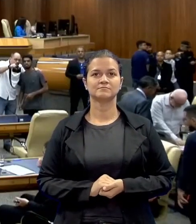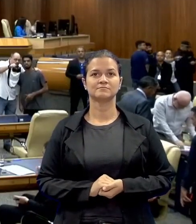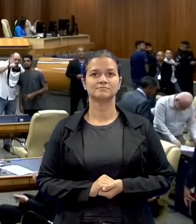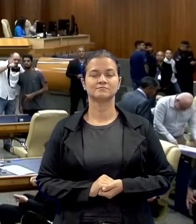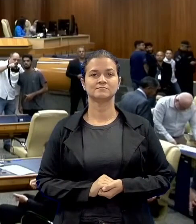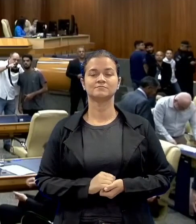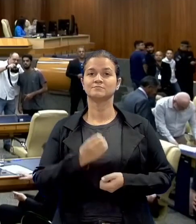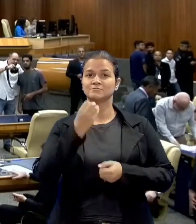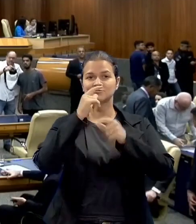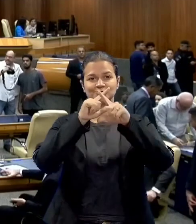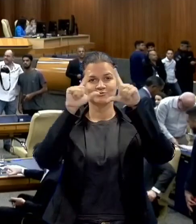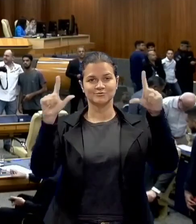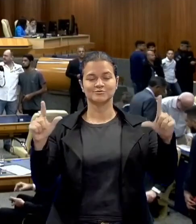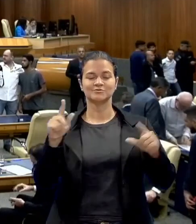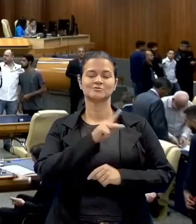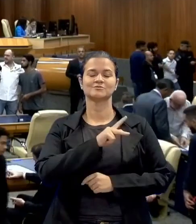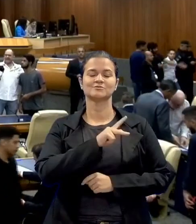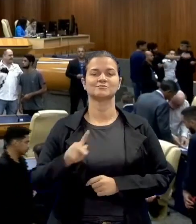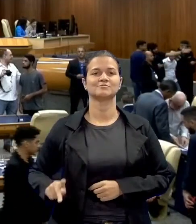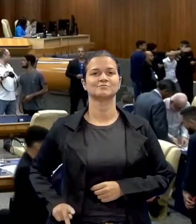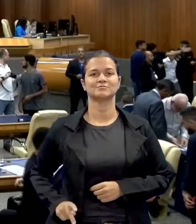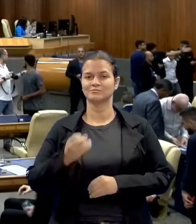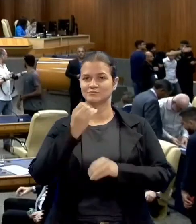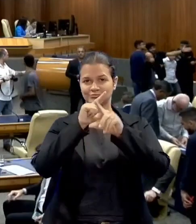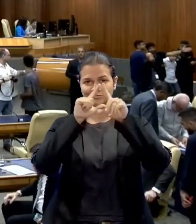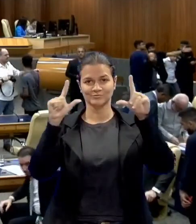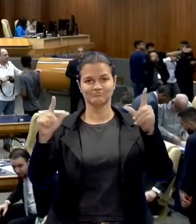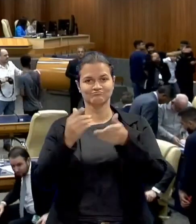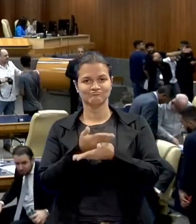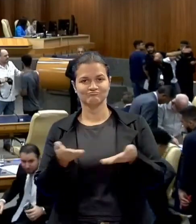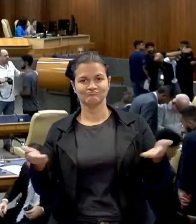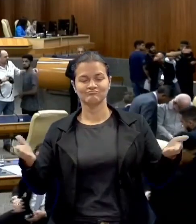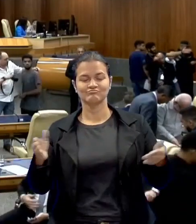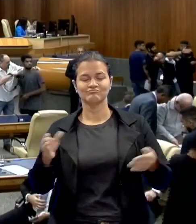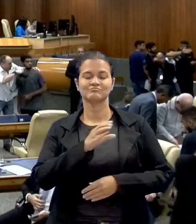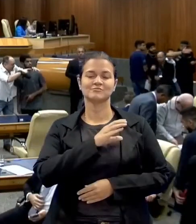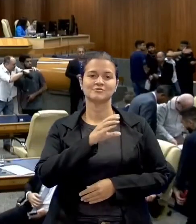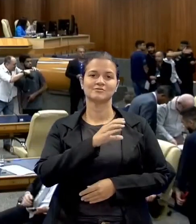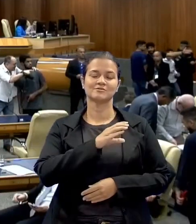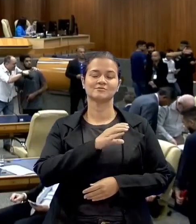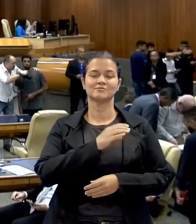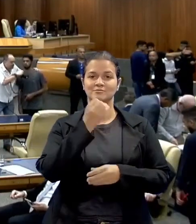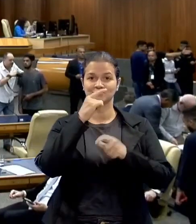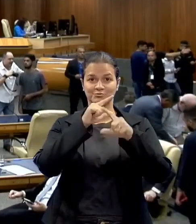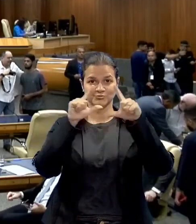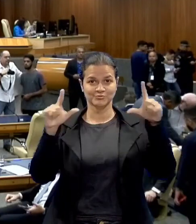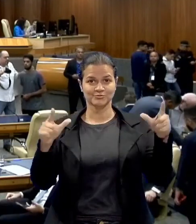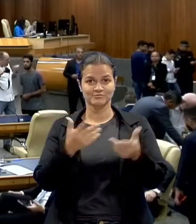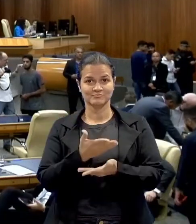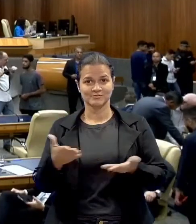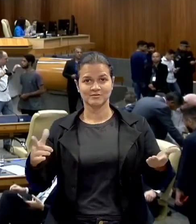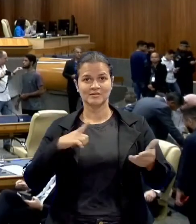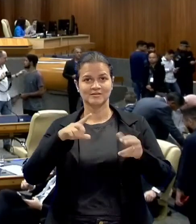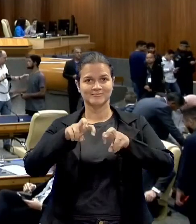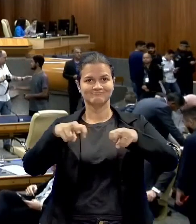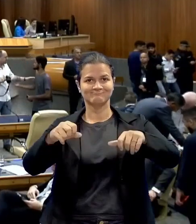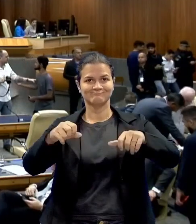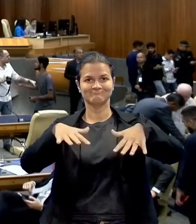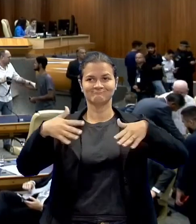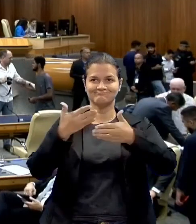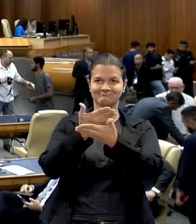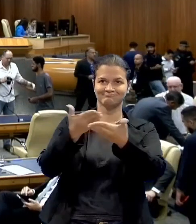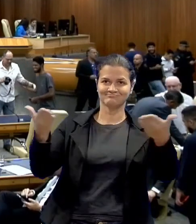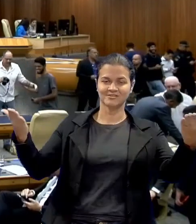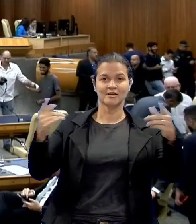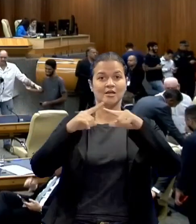Bom dia, presidente, bom dia aos nobres pares, bom dia ao pessoal que está na galeria, os